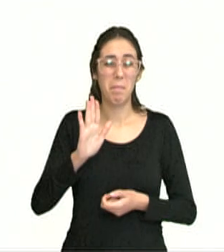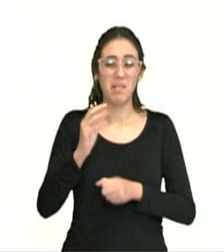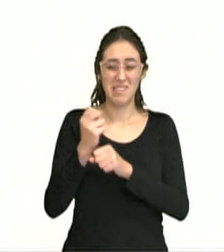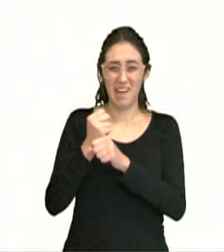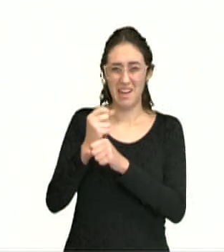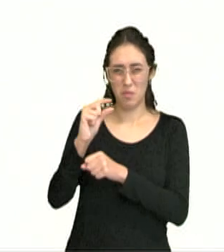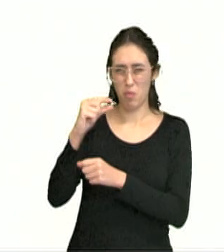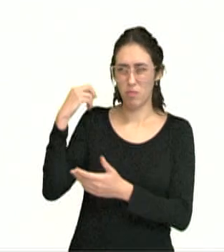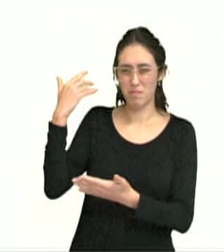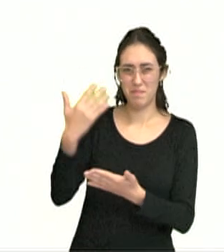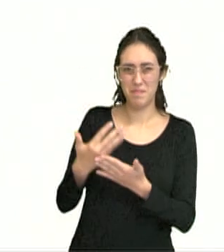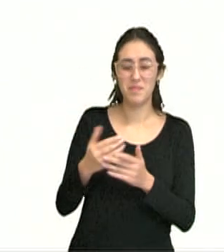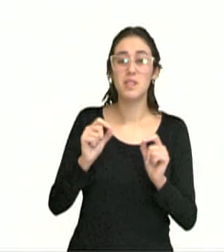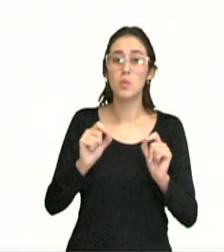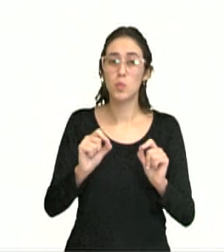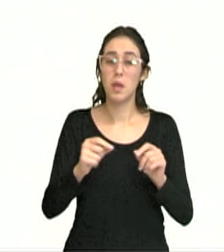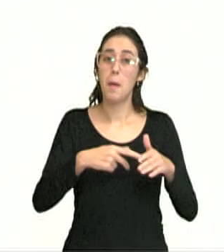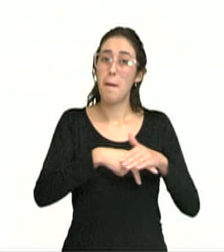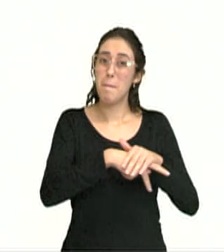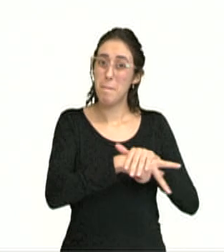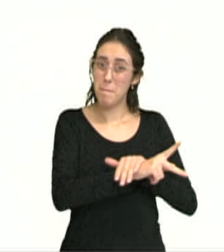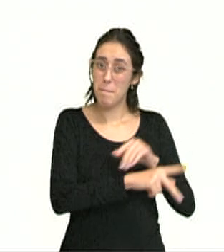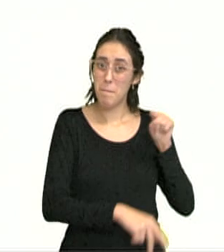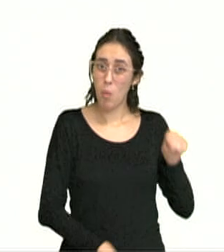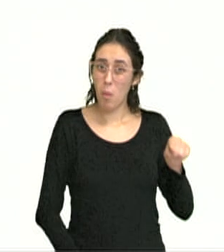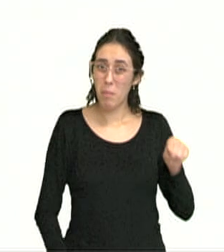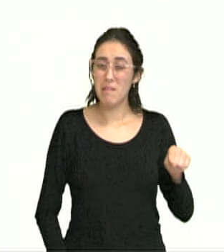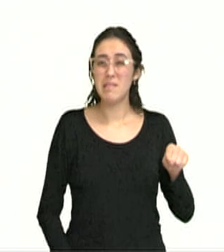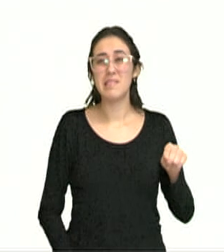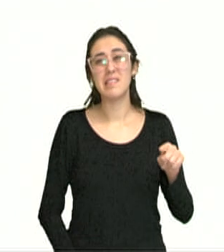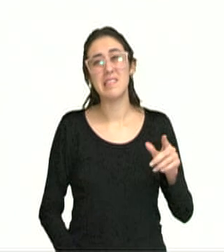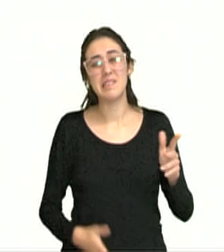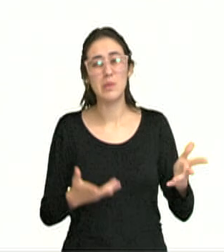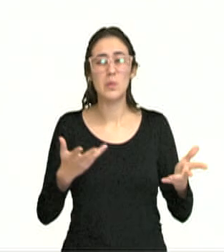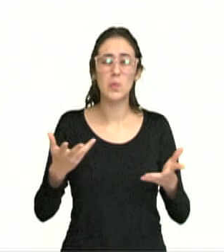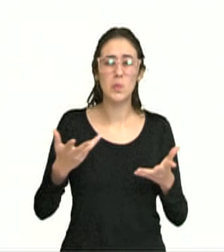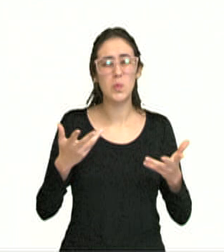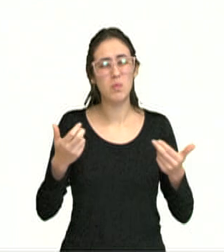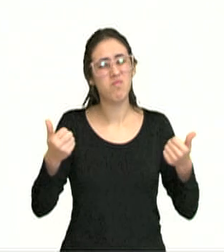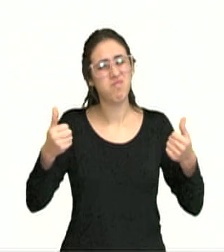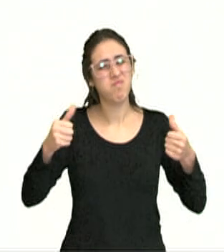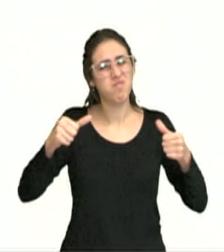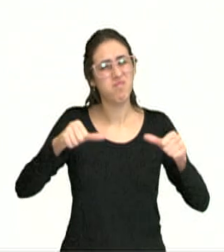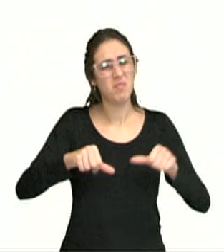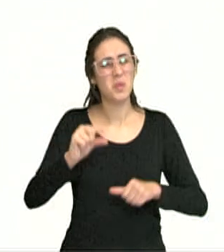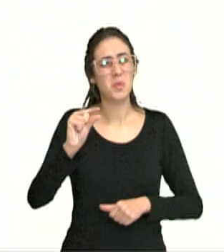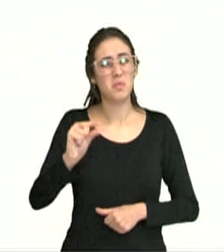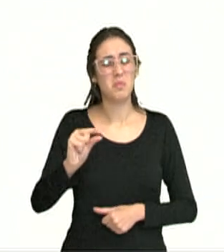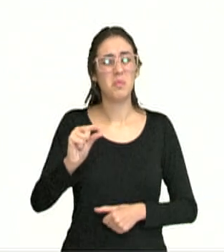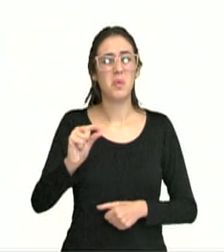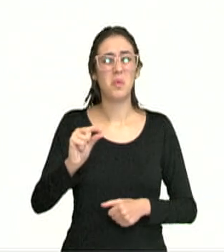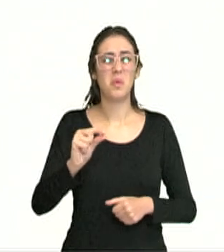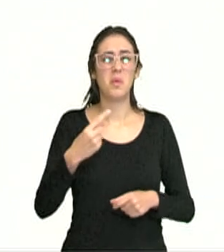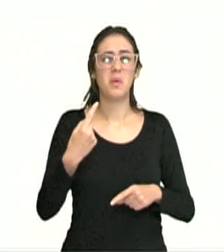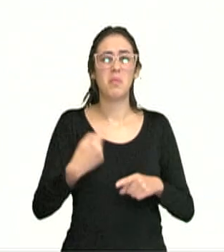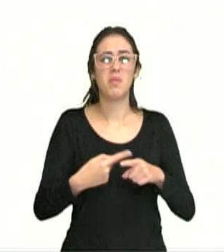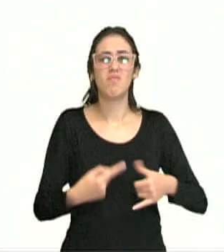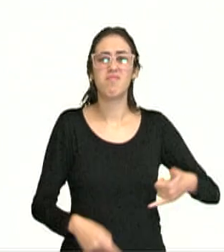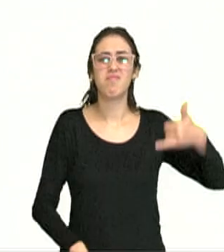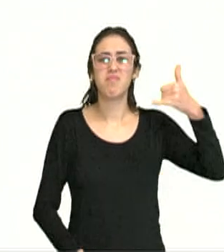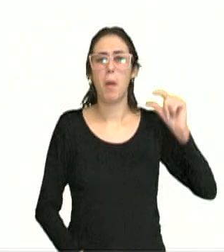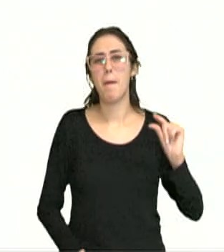anos a poupança tem perdido um pouco da rentabilidade exatamente pela forma